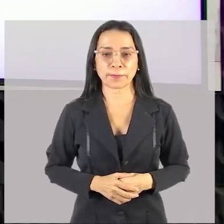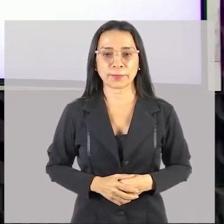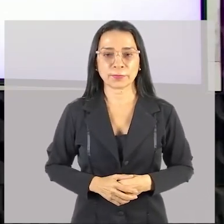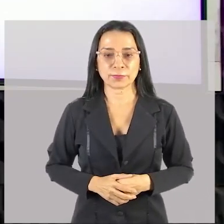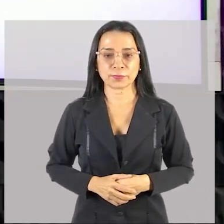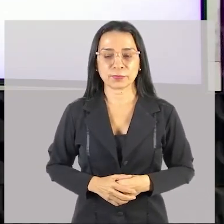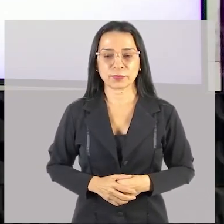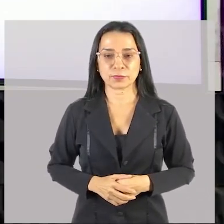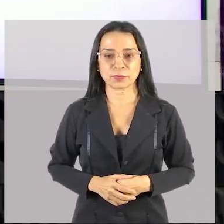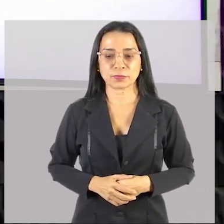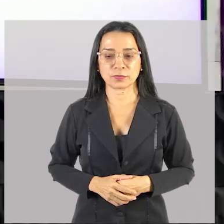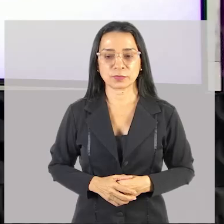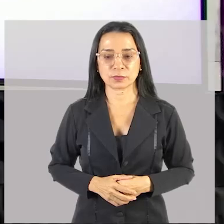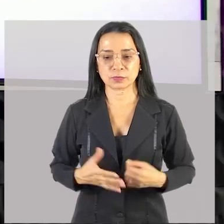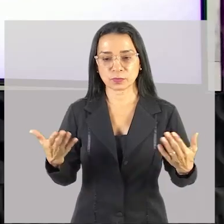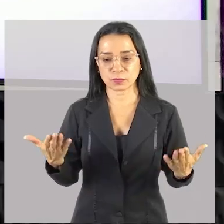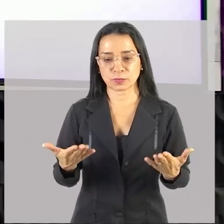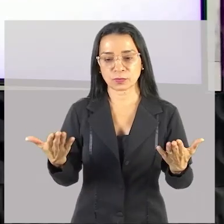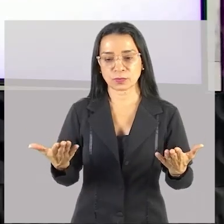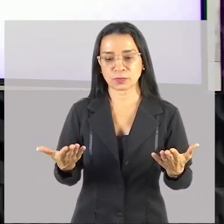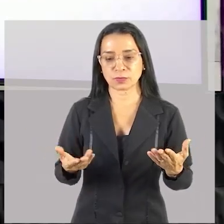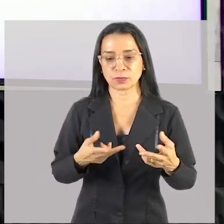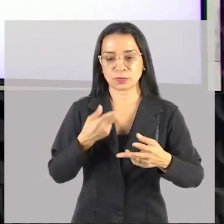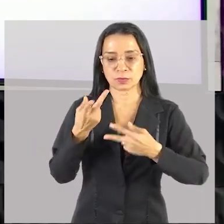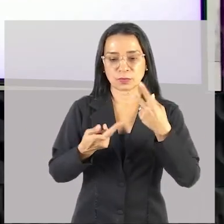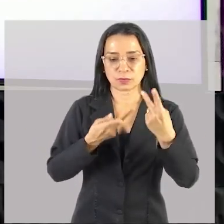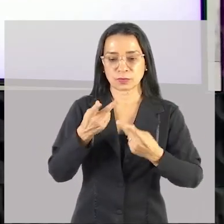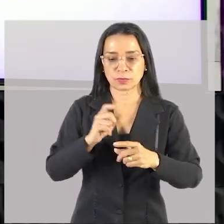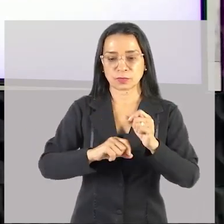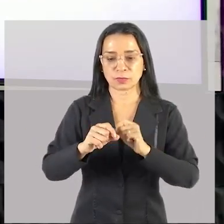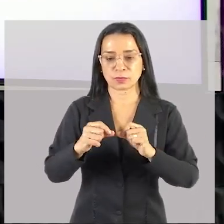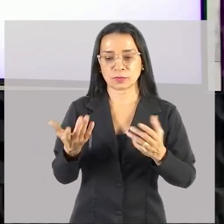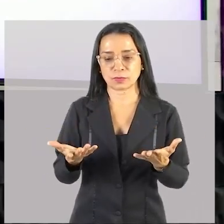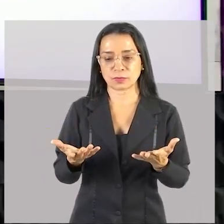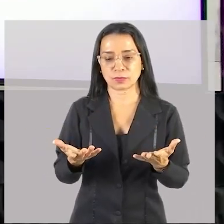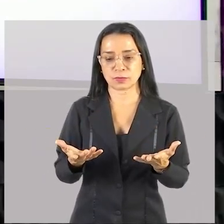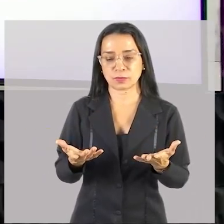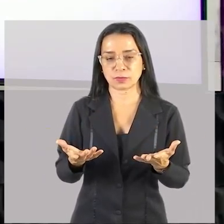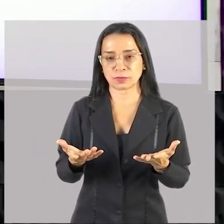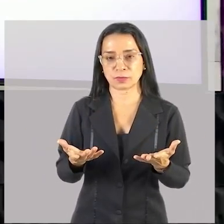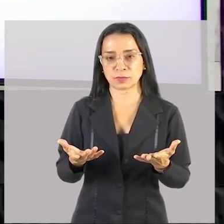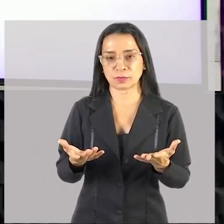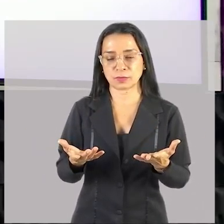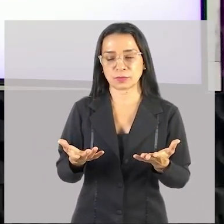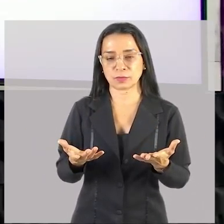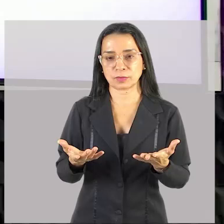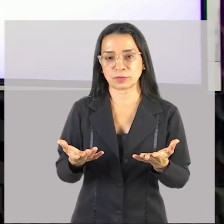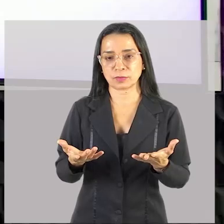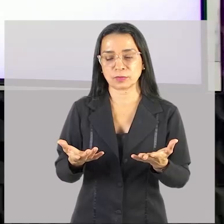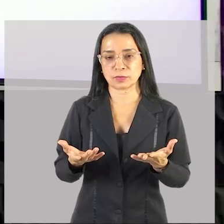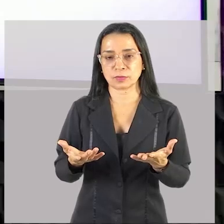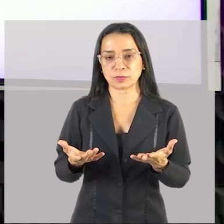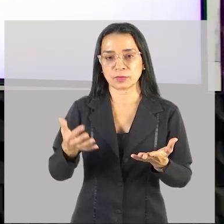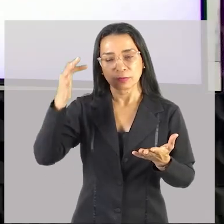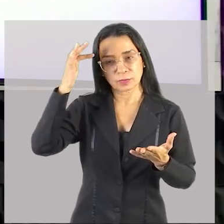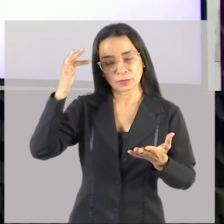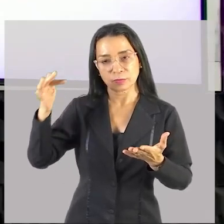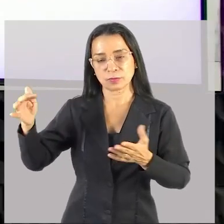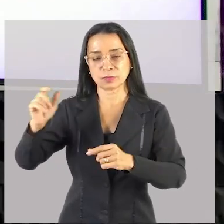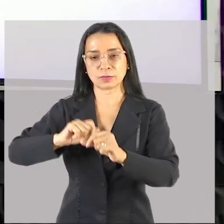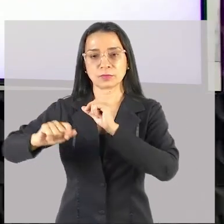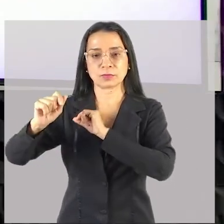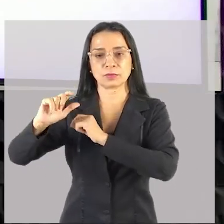pessoal, agora, como nós já falamos dentro da filosofia clássica, sobre o Sócrates, sobre o